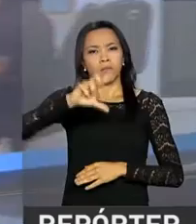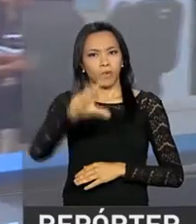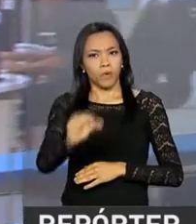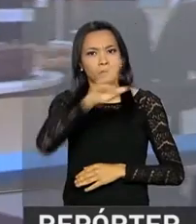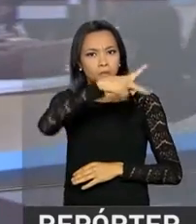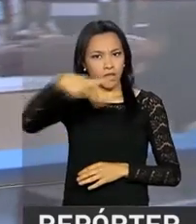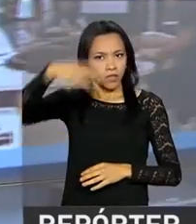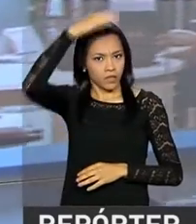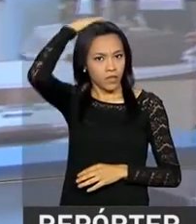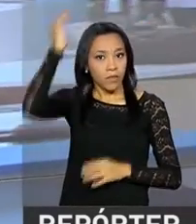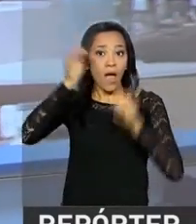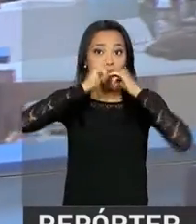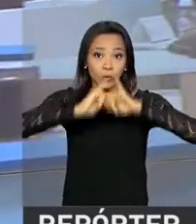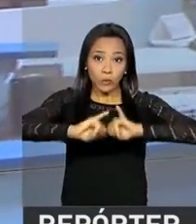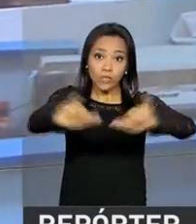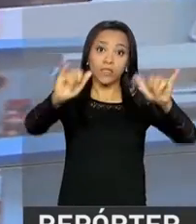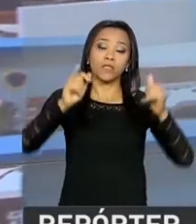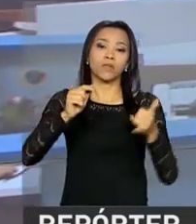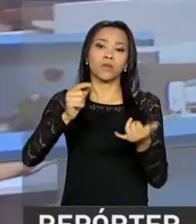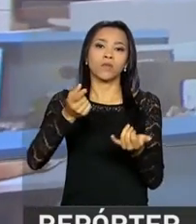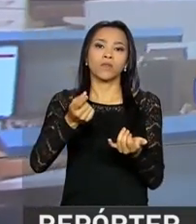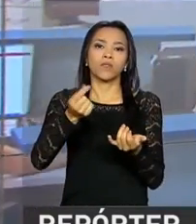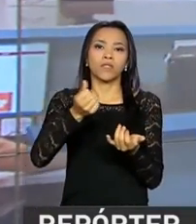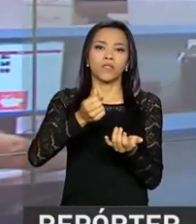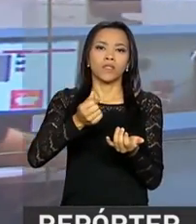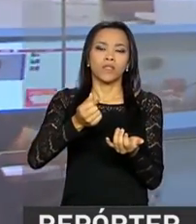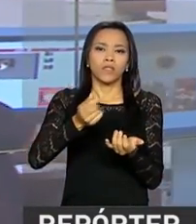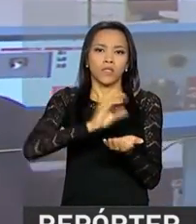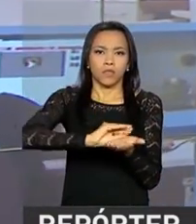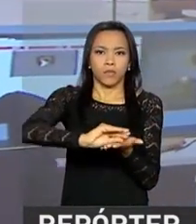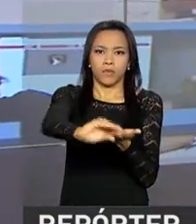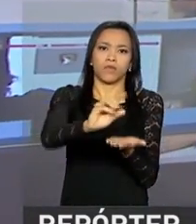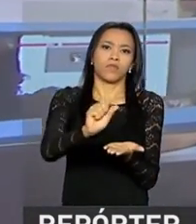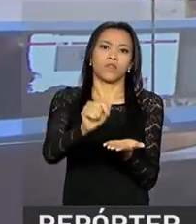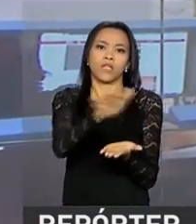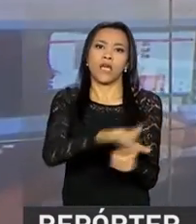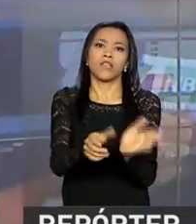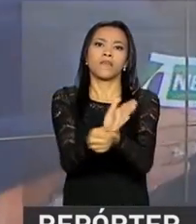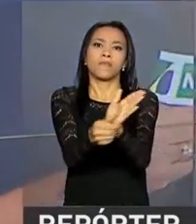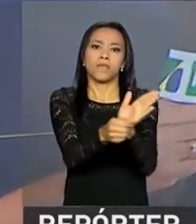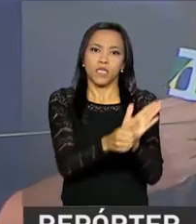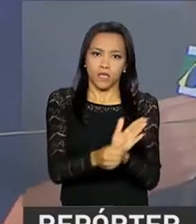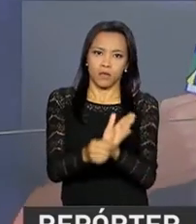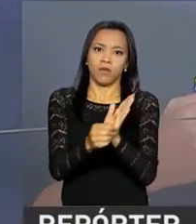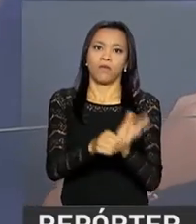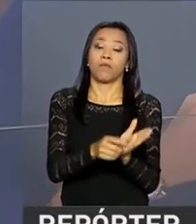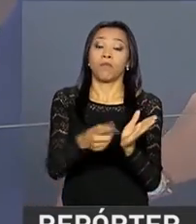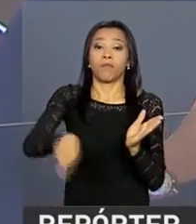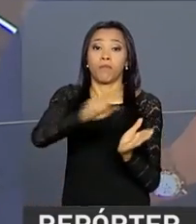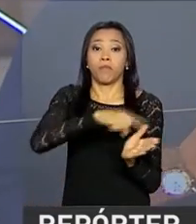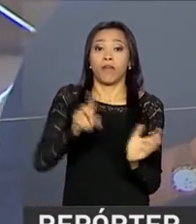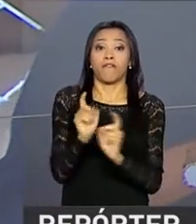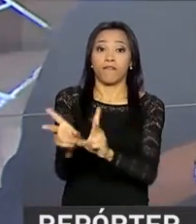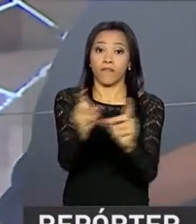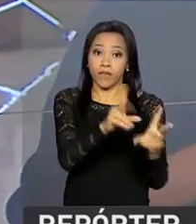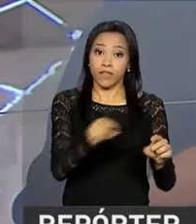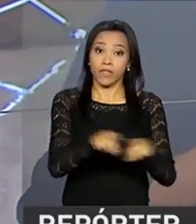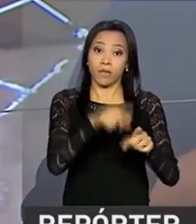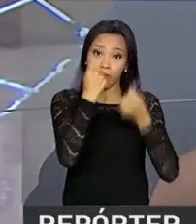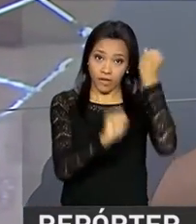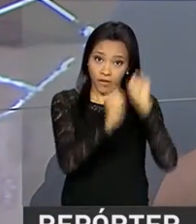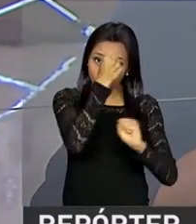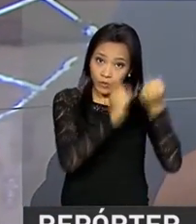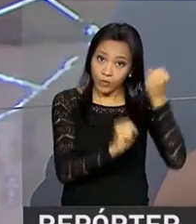Temer anuncia a liberação de milho dos estoques do governo para venda a produtores e agroindústrias de